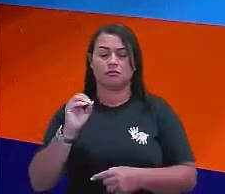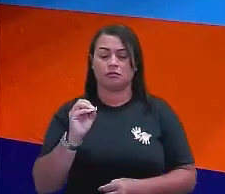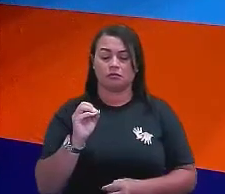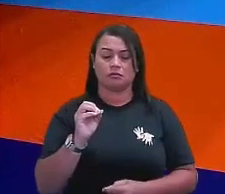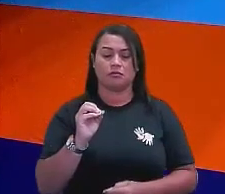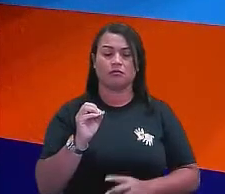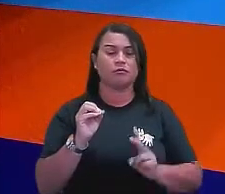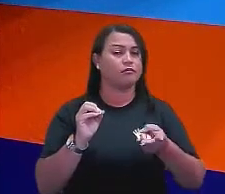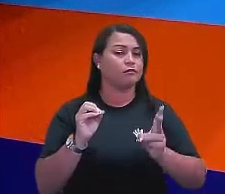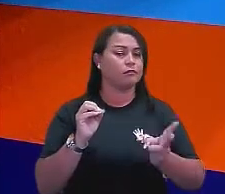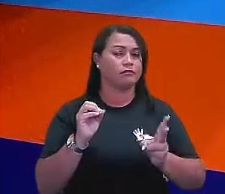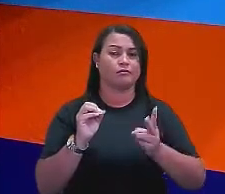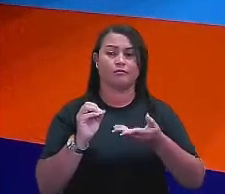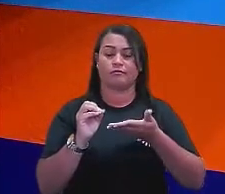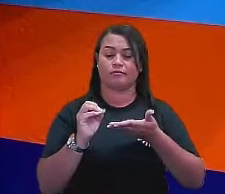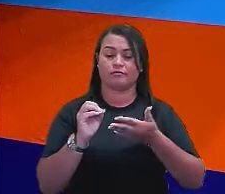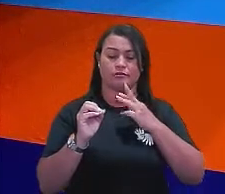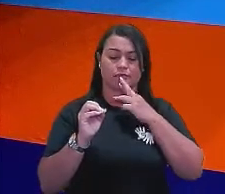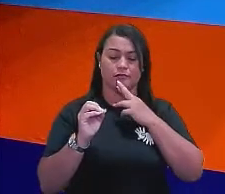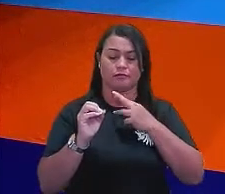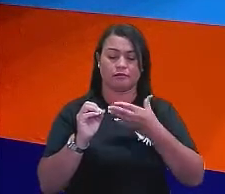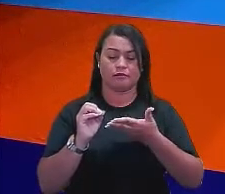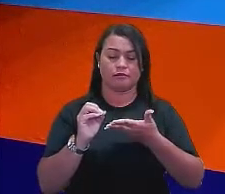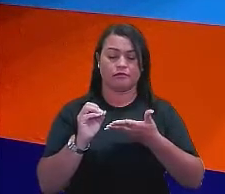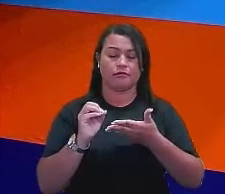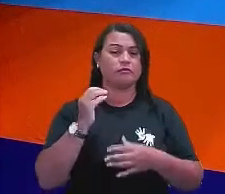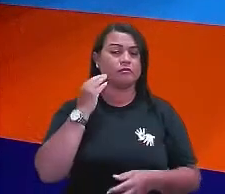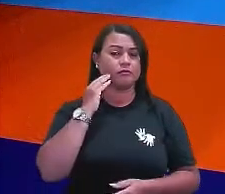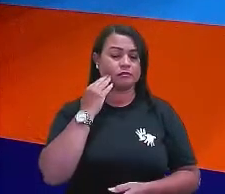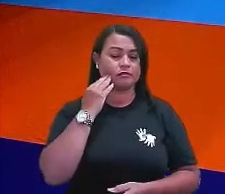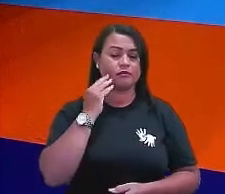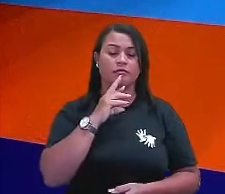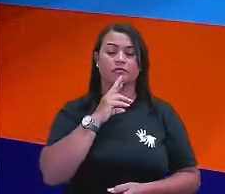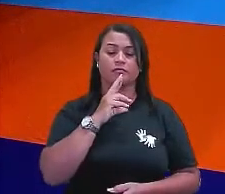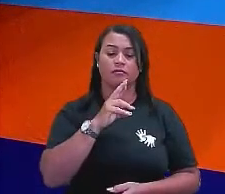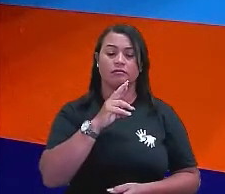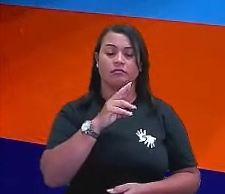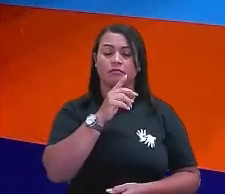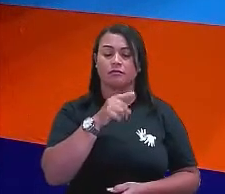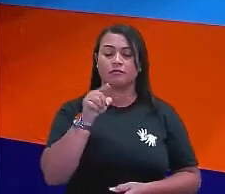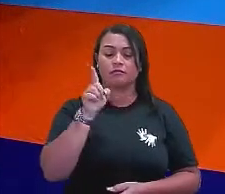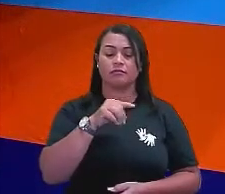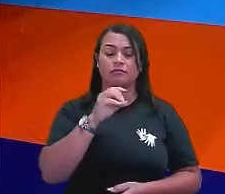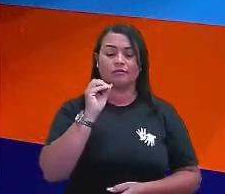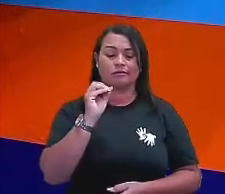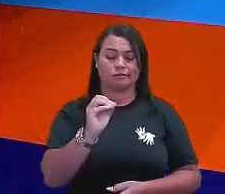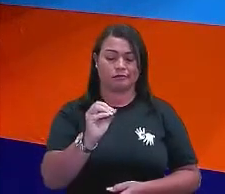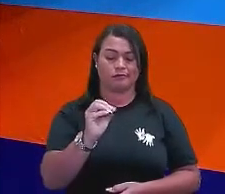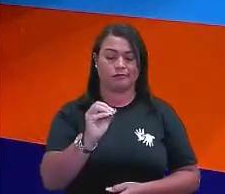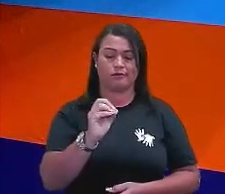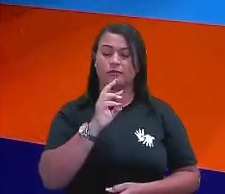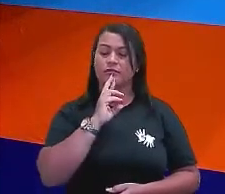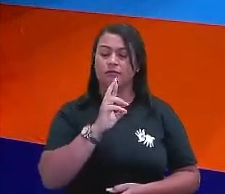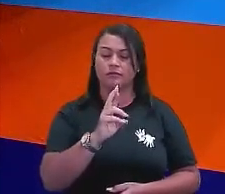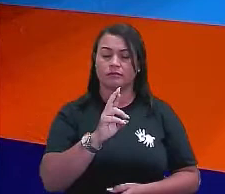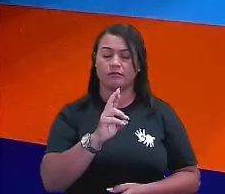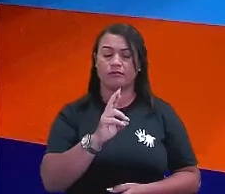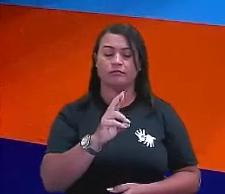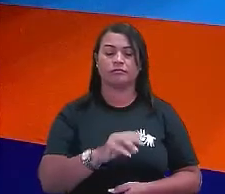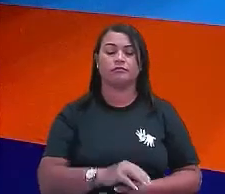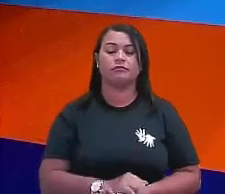vai ser zero, tá? Então, nossa respostinha ali, ó, é o próprio zero, tá? Aqui, o próprio